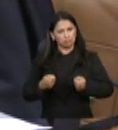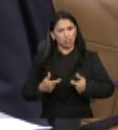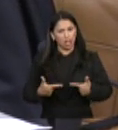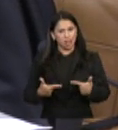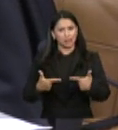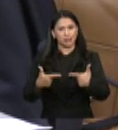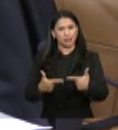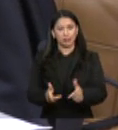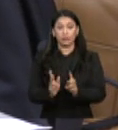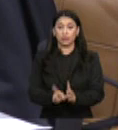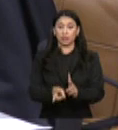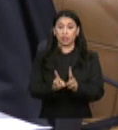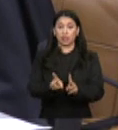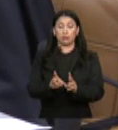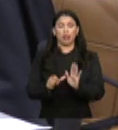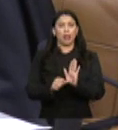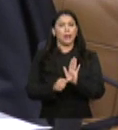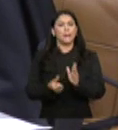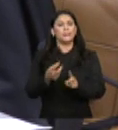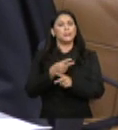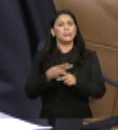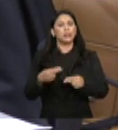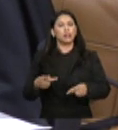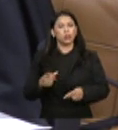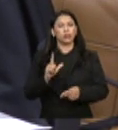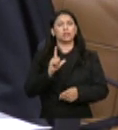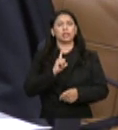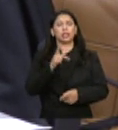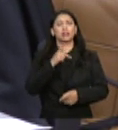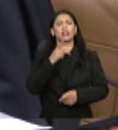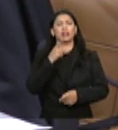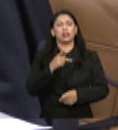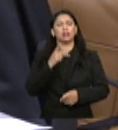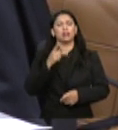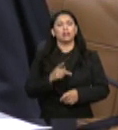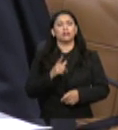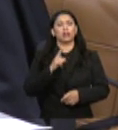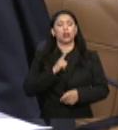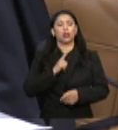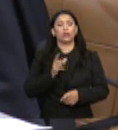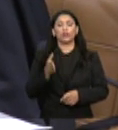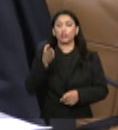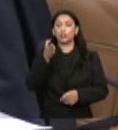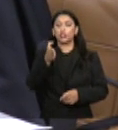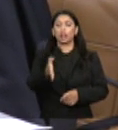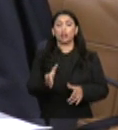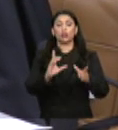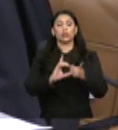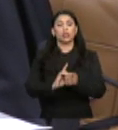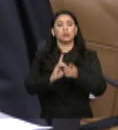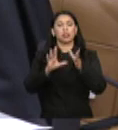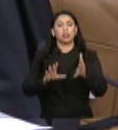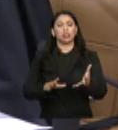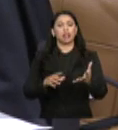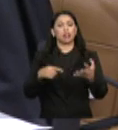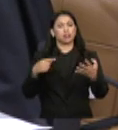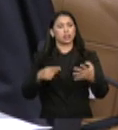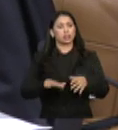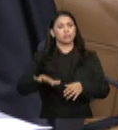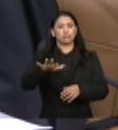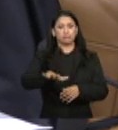a primeira advertência que dele emerge se dirige Aos Democratas de todos os matizes